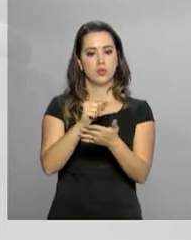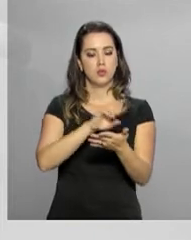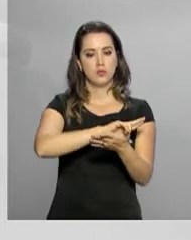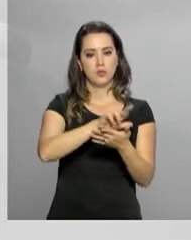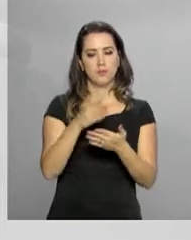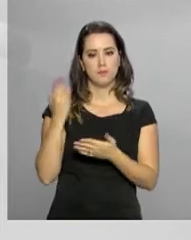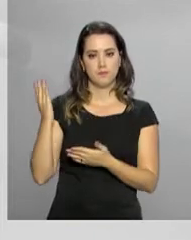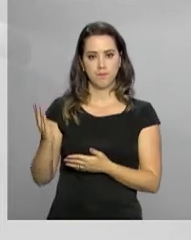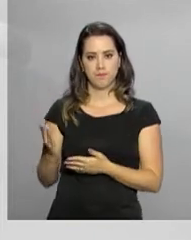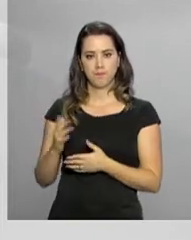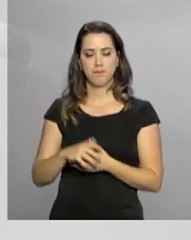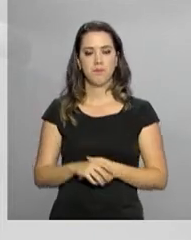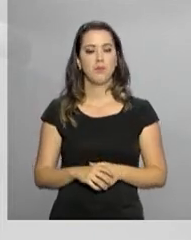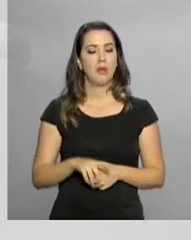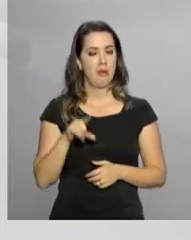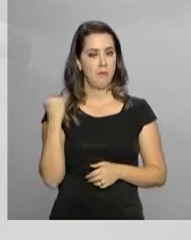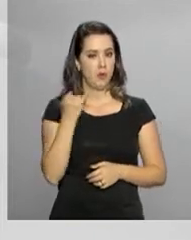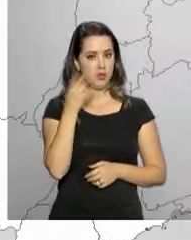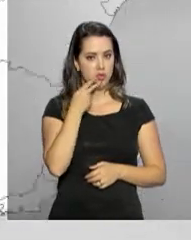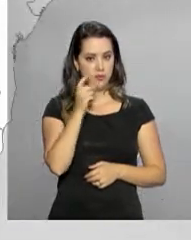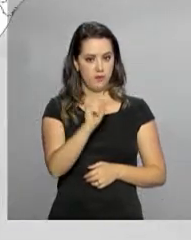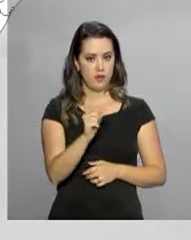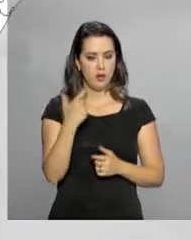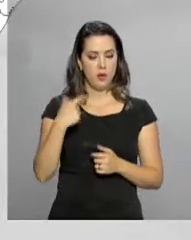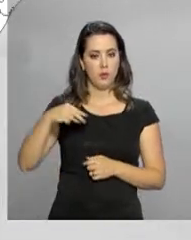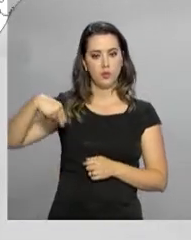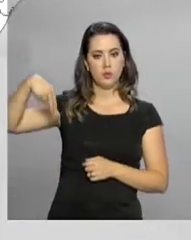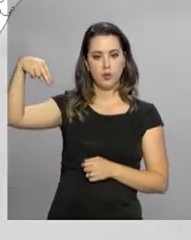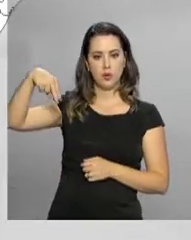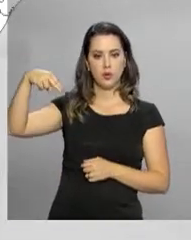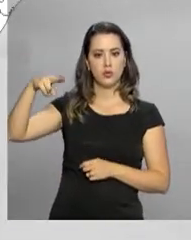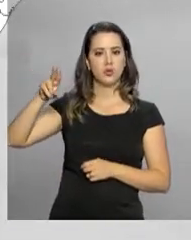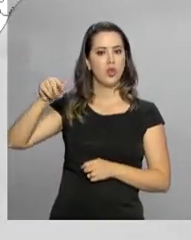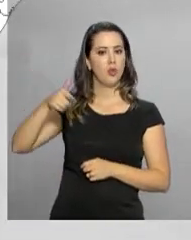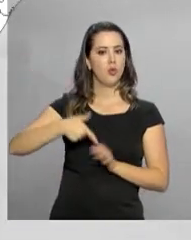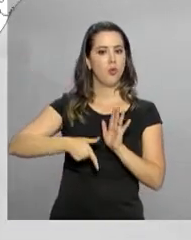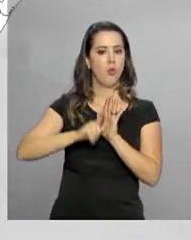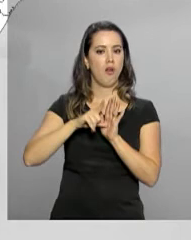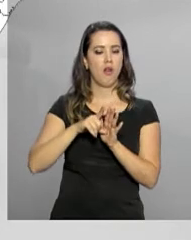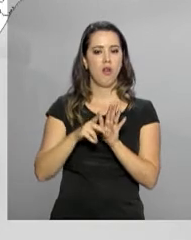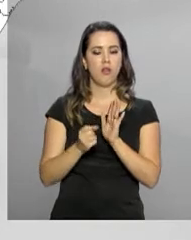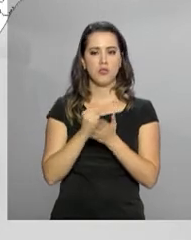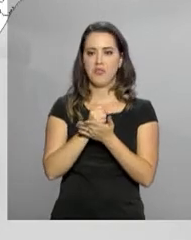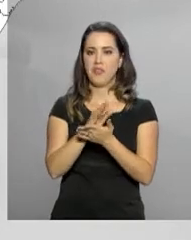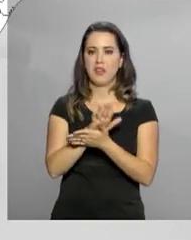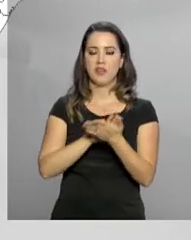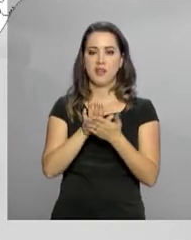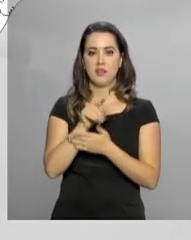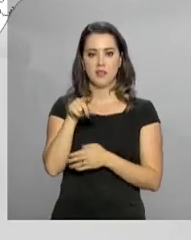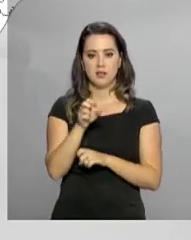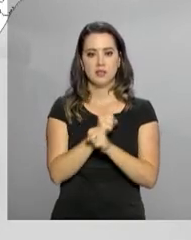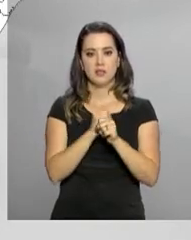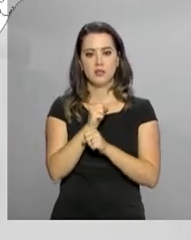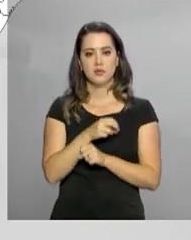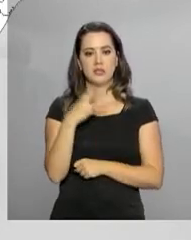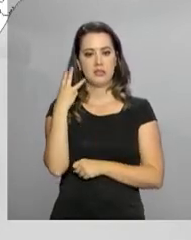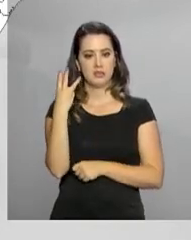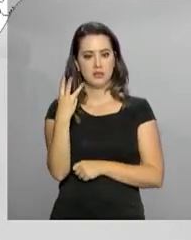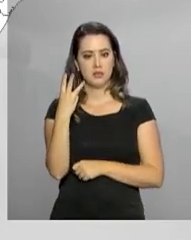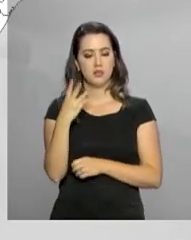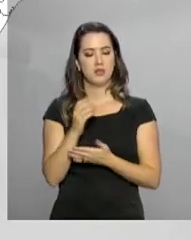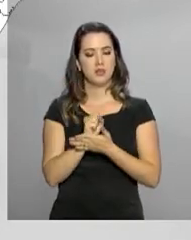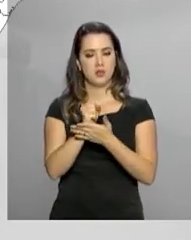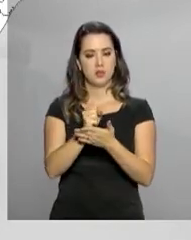coração e pulmão. Vale destacar a região norte, que nunca havia registrado nenhuma doação e que esse ano já foram